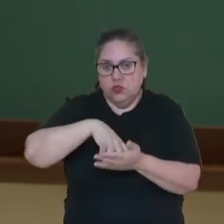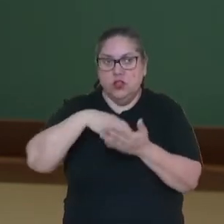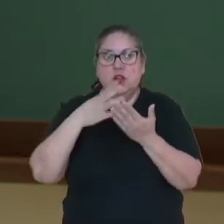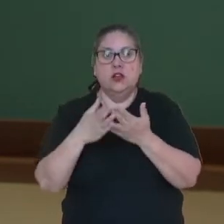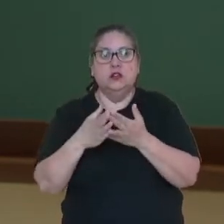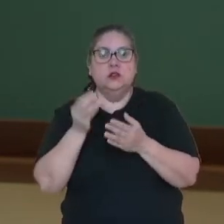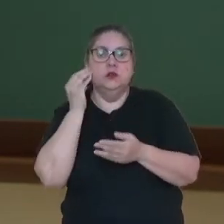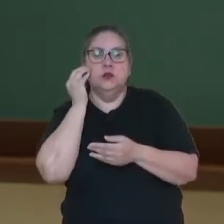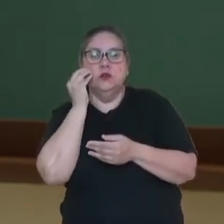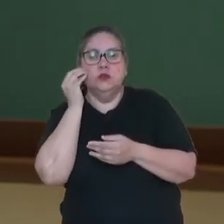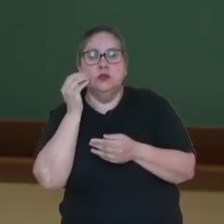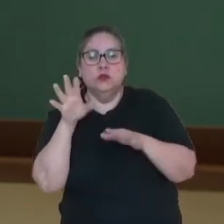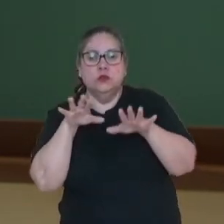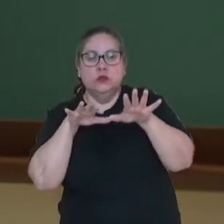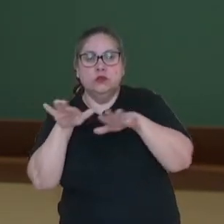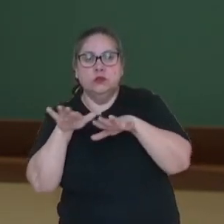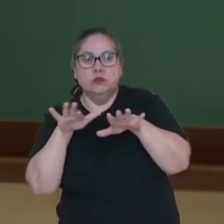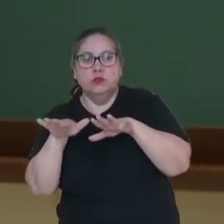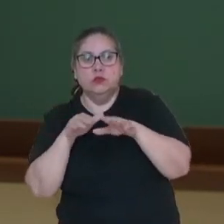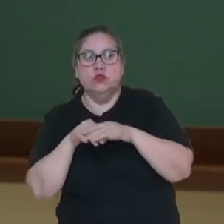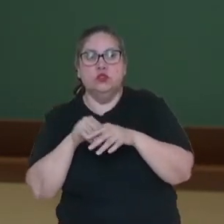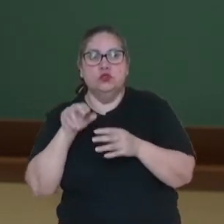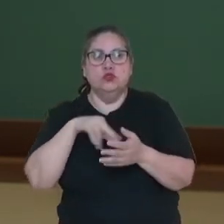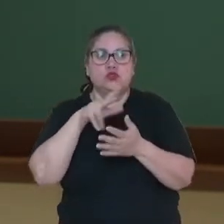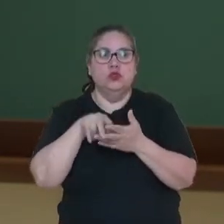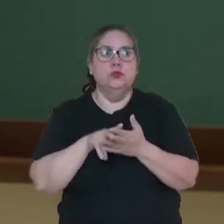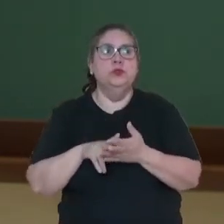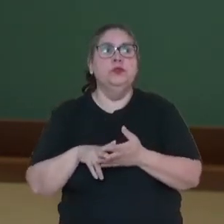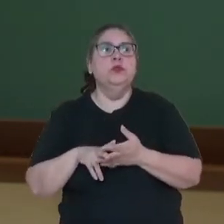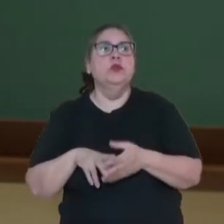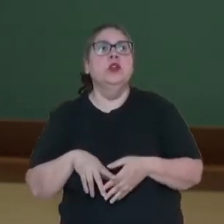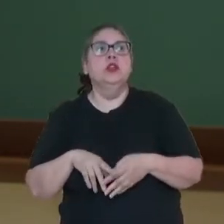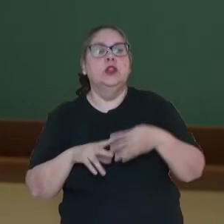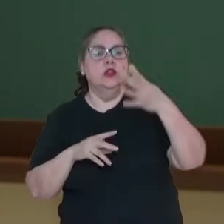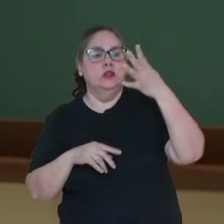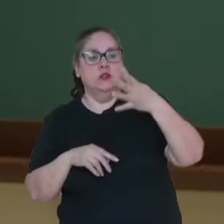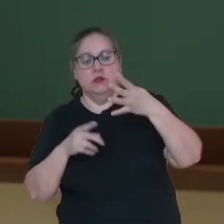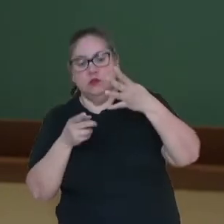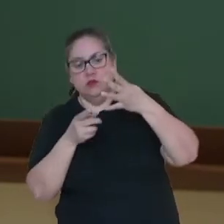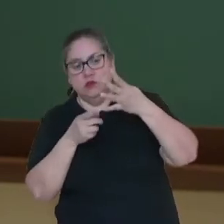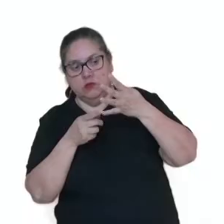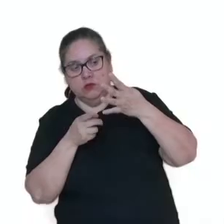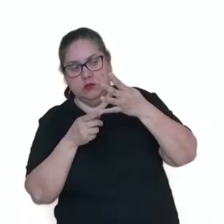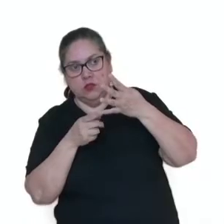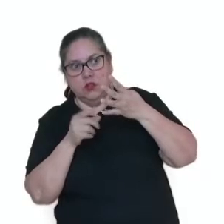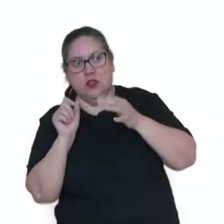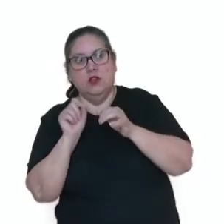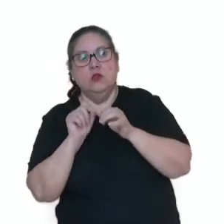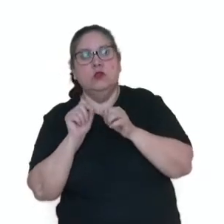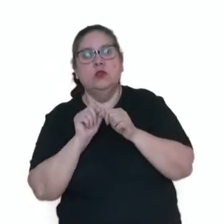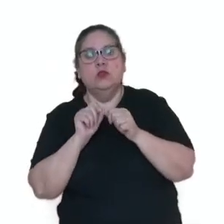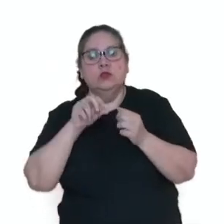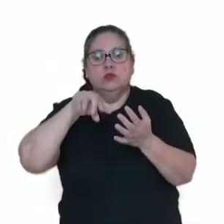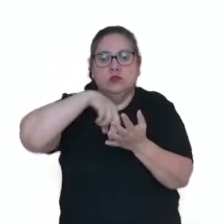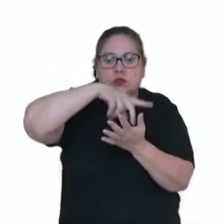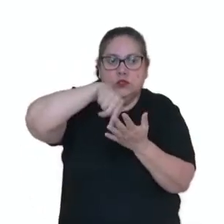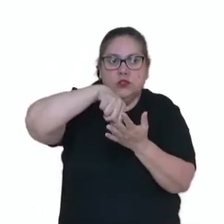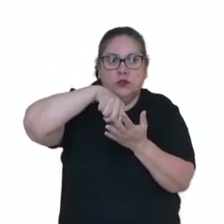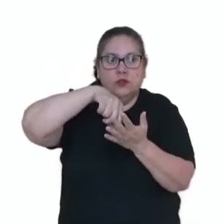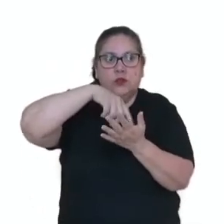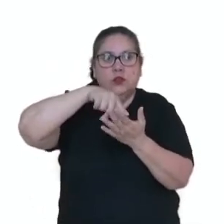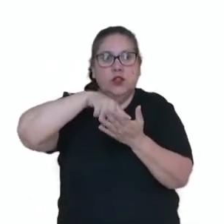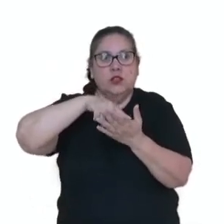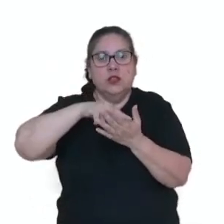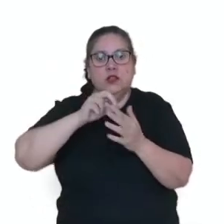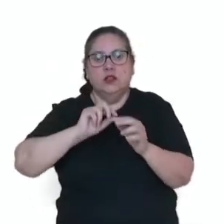vai experimentar os movimentos de giro. Na quarta estação, vai realizar rotações.